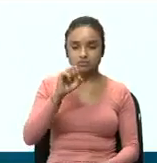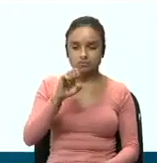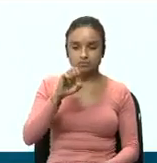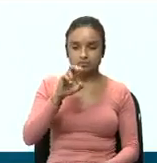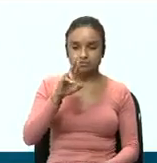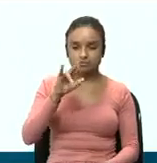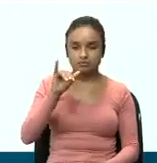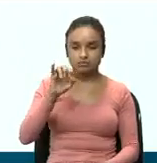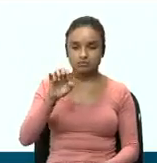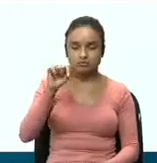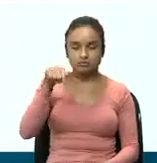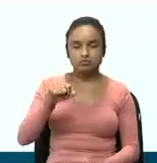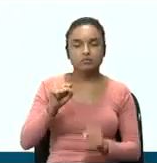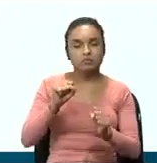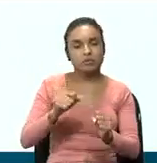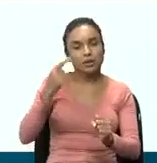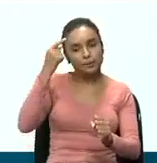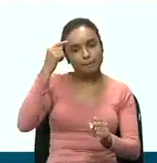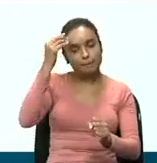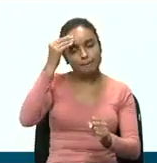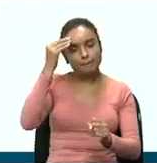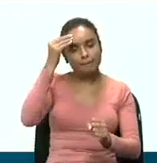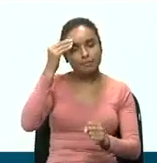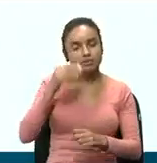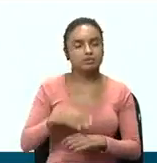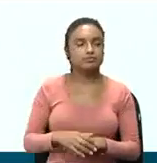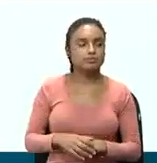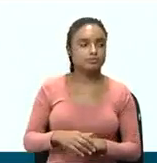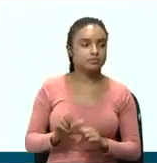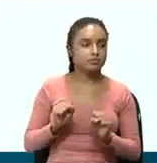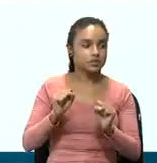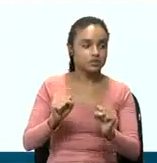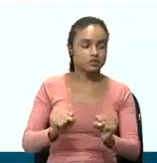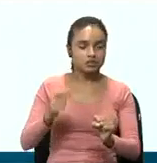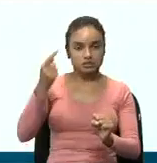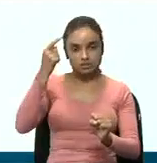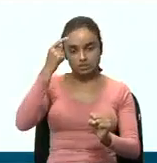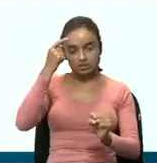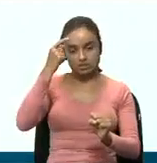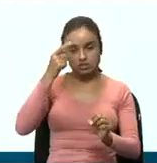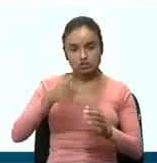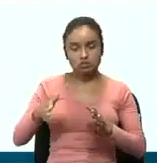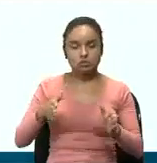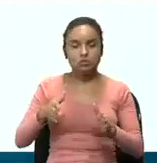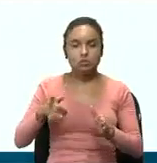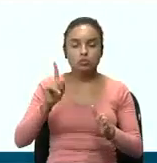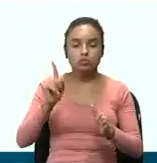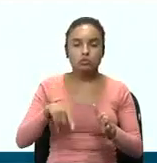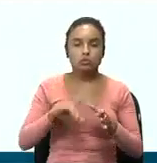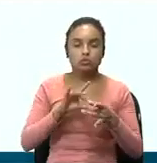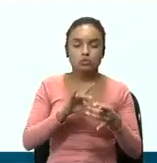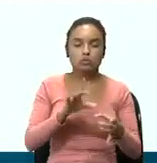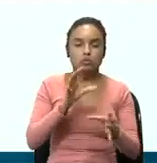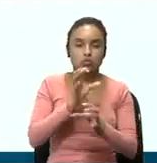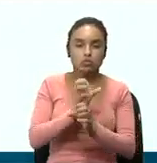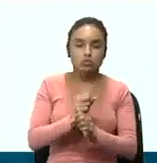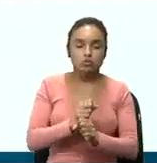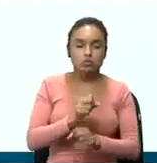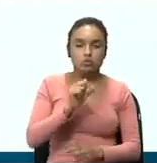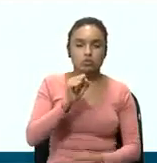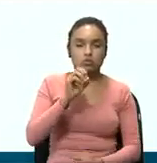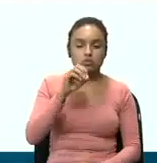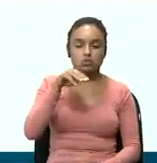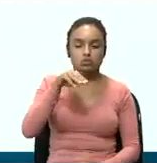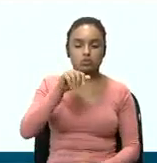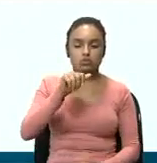maneira. Olha só. Nós podemos ver essa série como sendo somatório